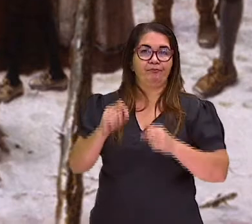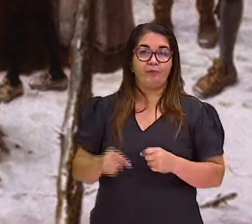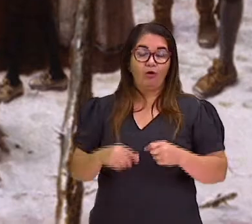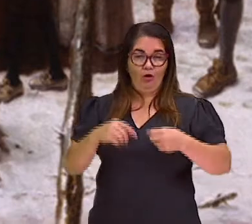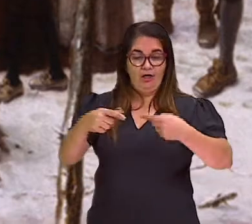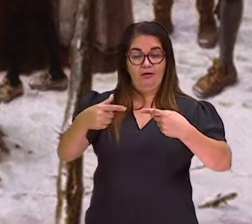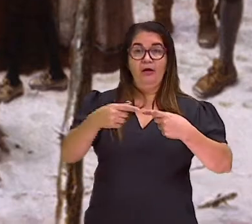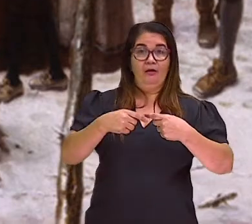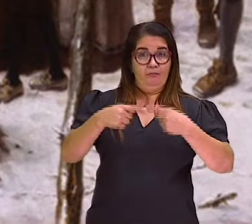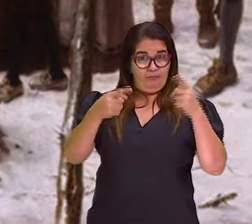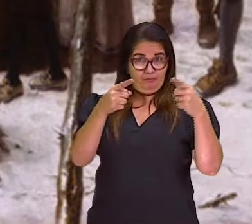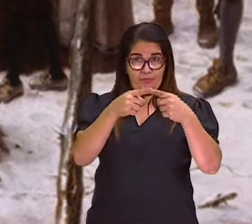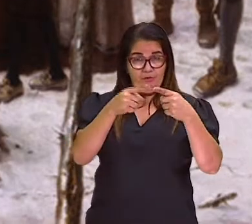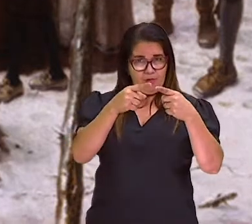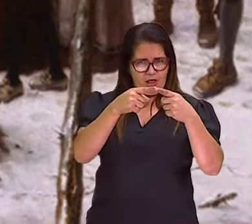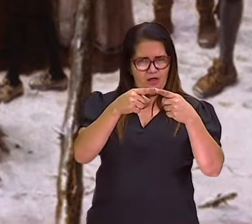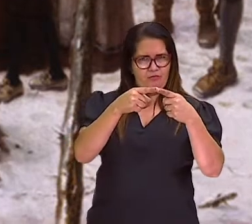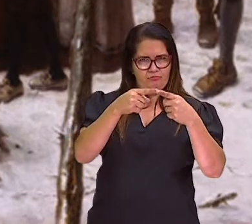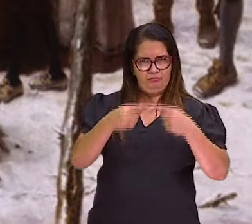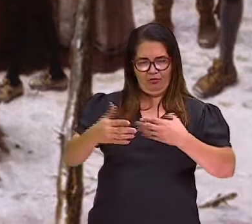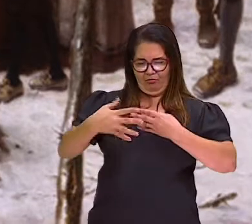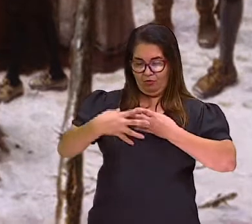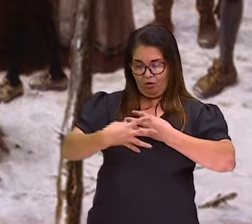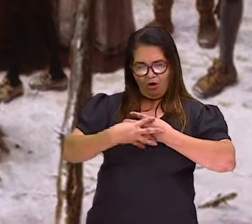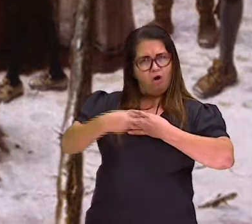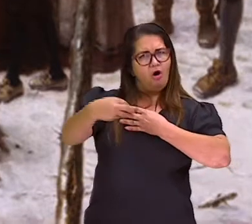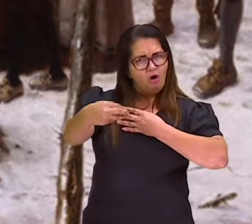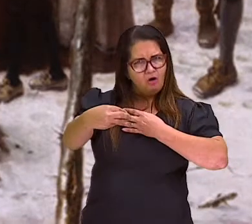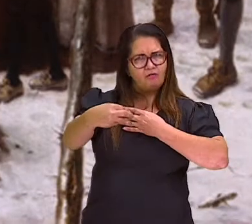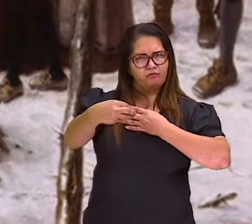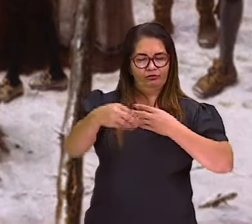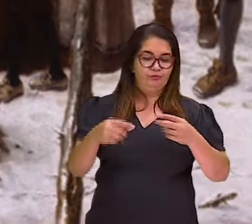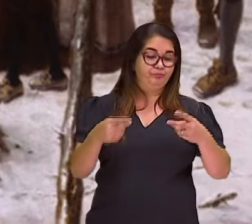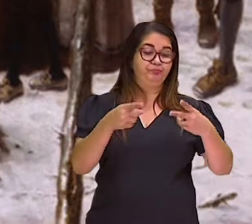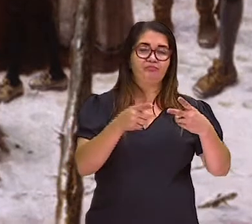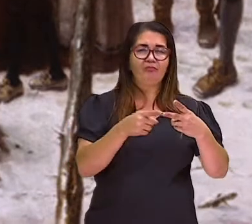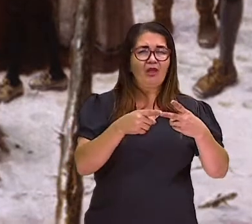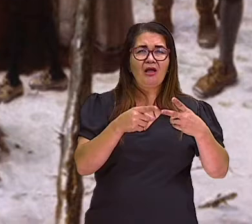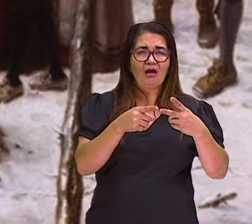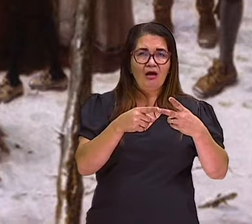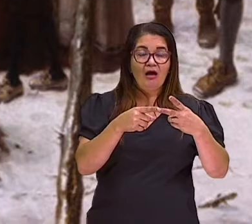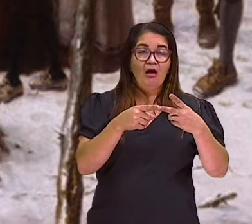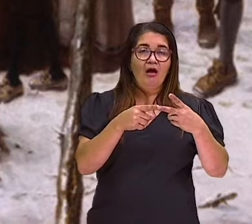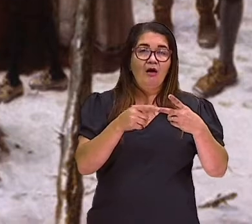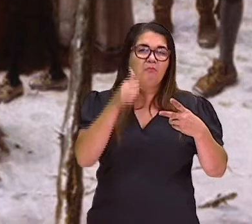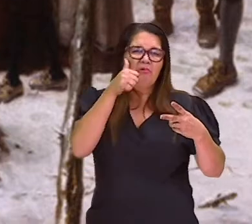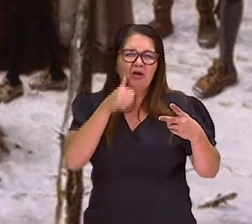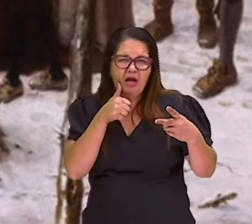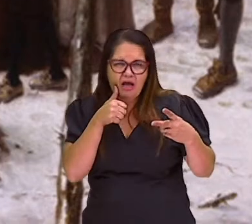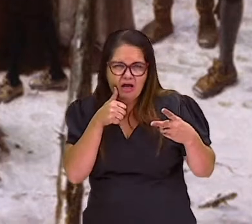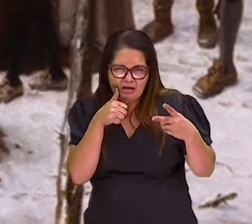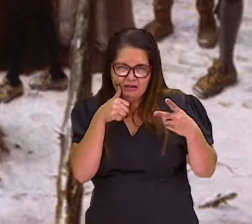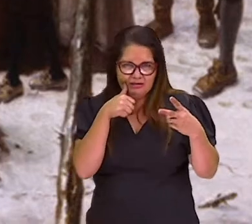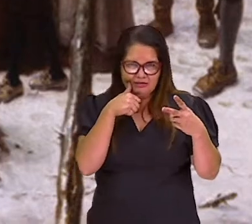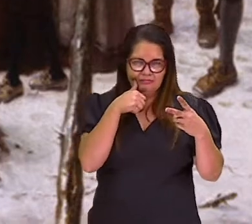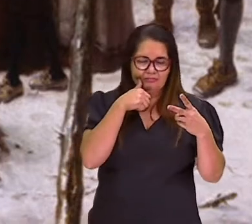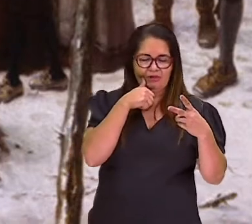esposas, camponeses sem terra e muitos trabalhadores urbanos